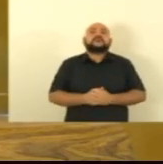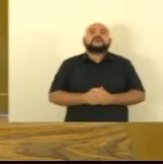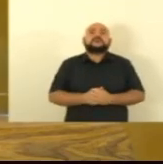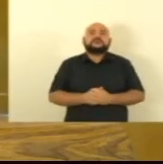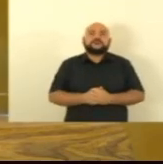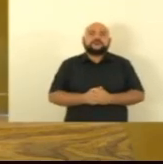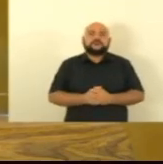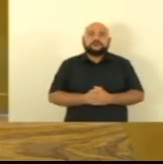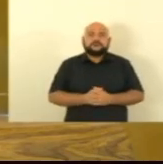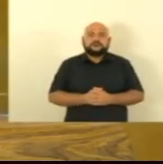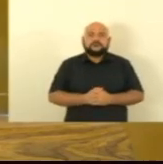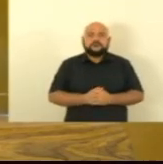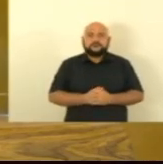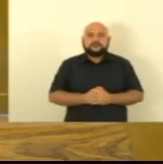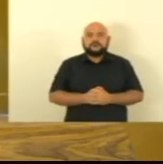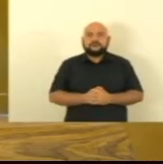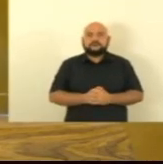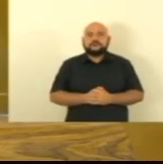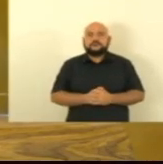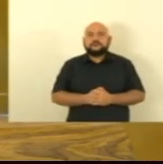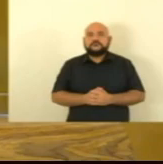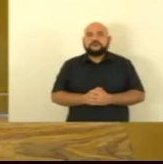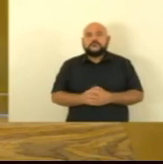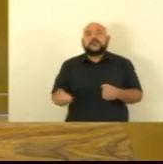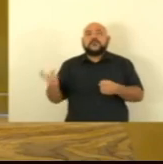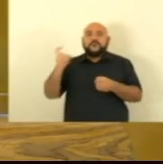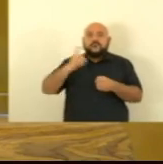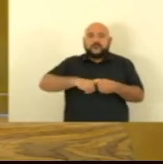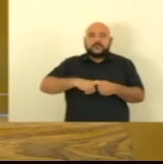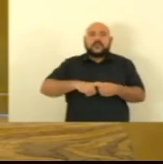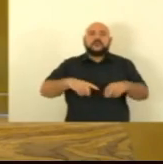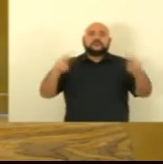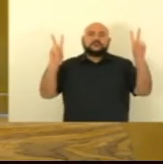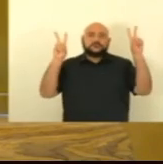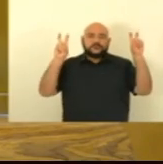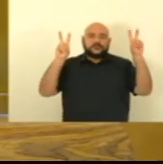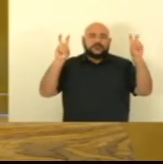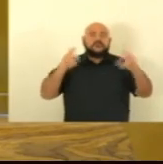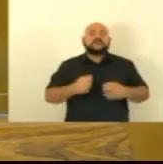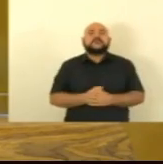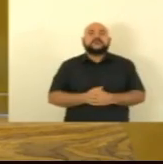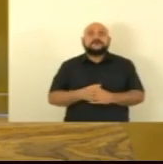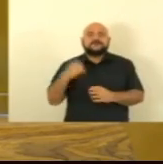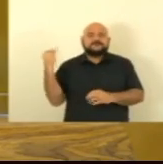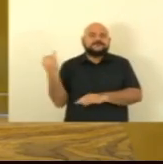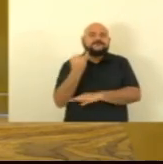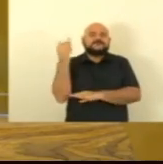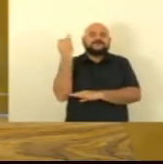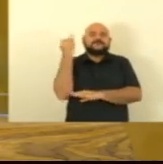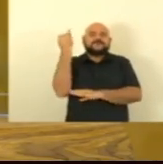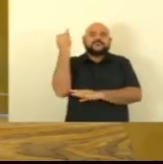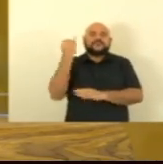retorno a um assunto de extrema importância